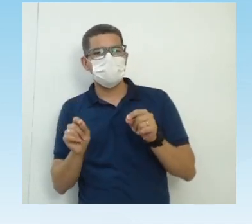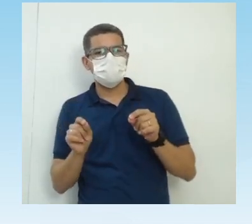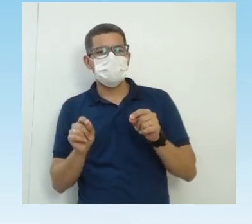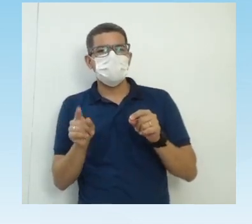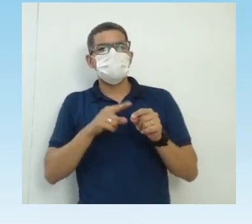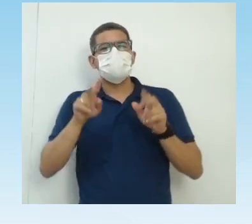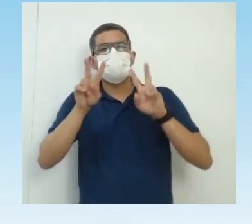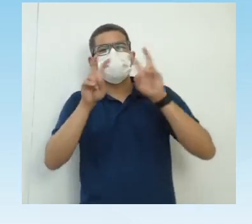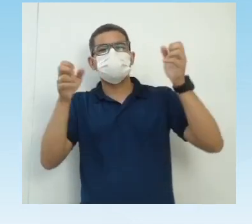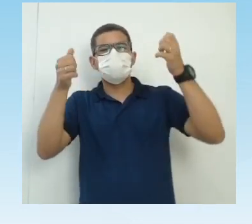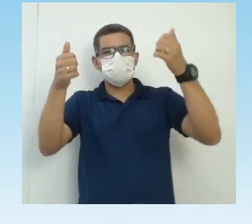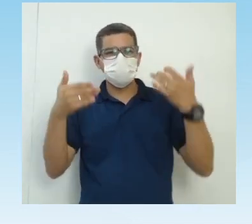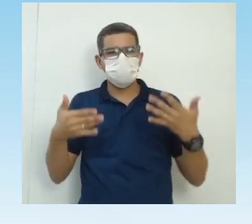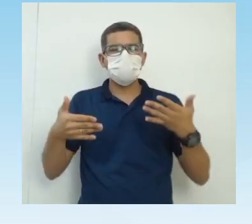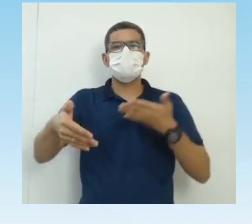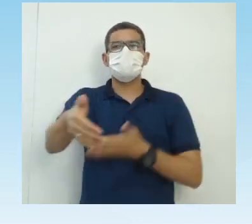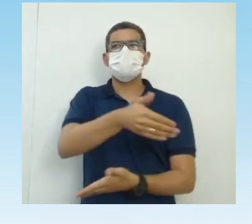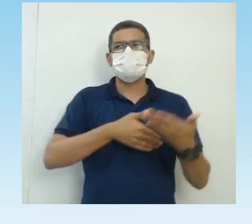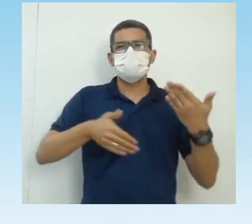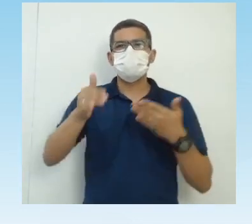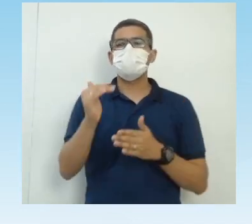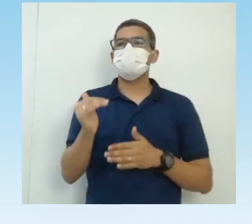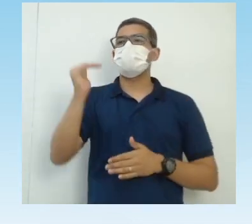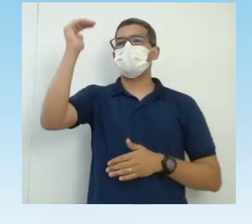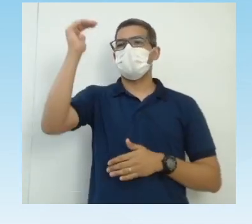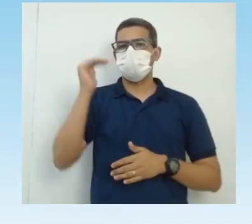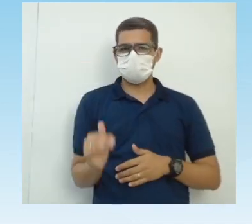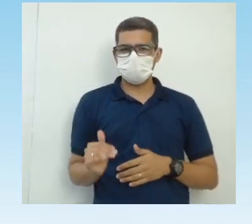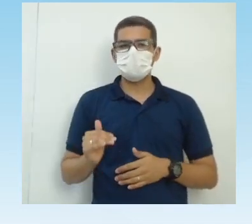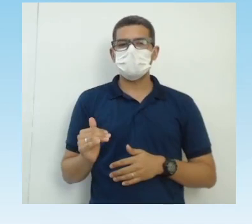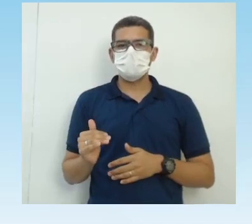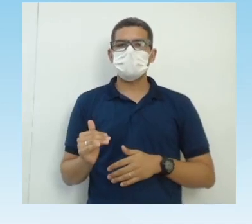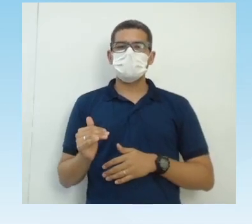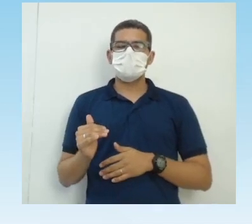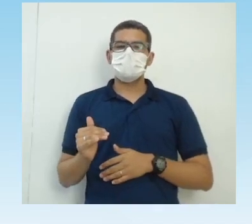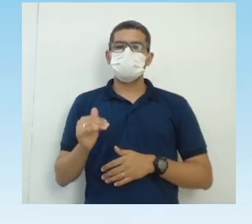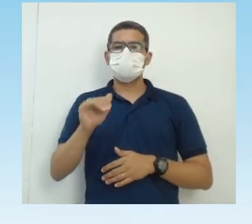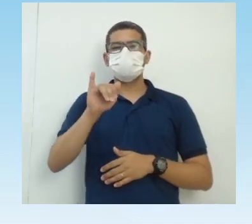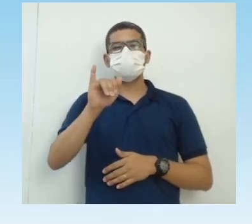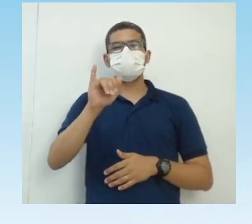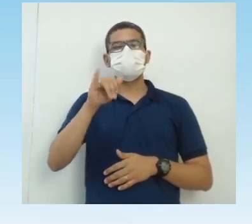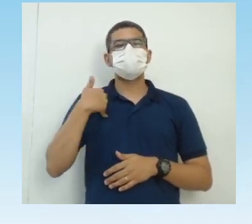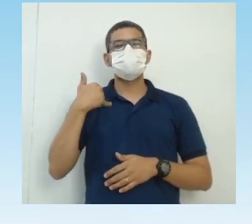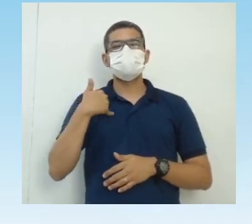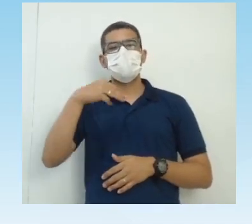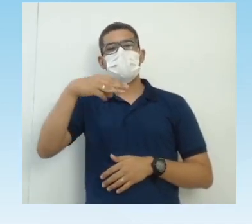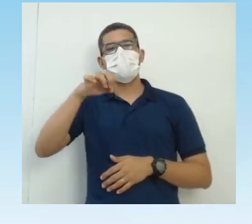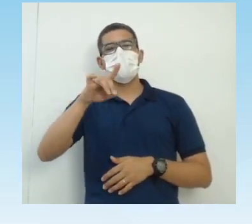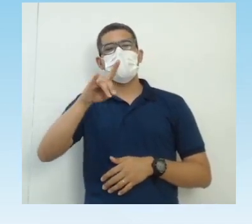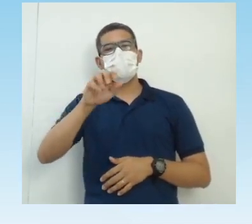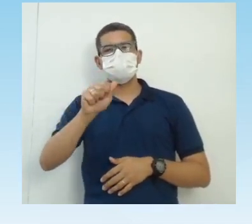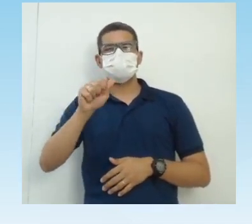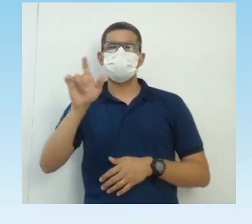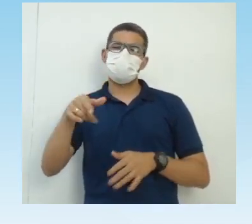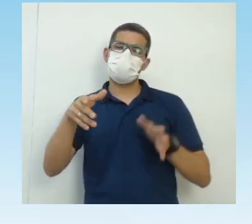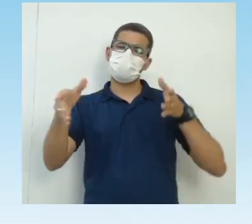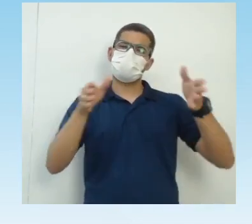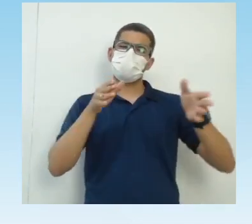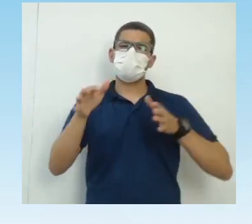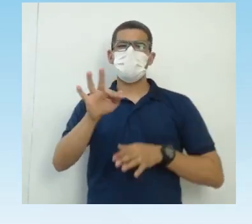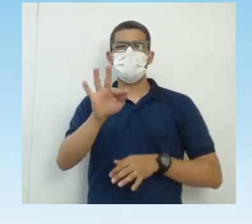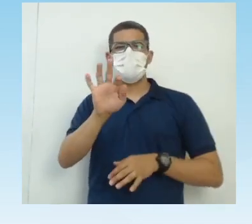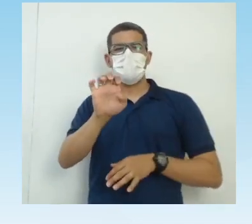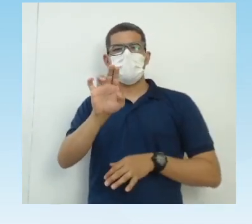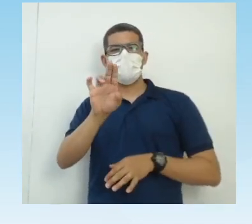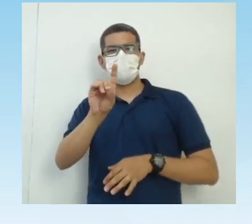está falando da transição da alta para a baixa Idade Média. Naquele momento em que o período do feudalismo, né, ele